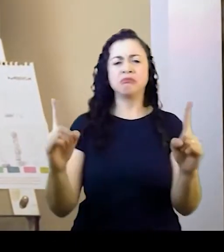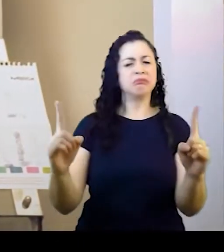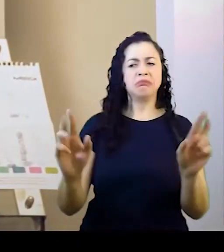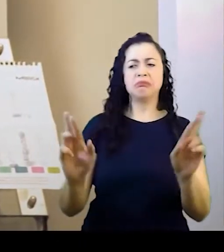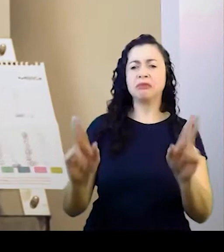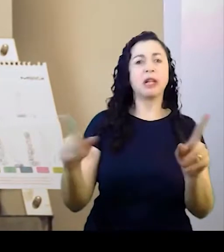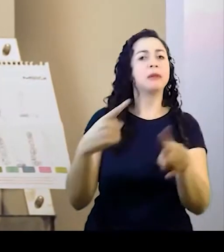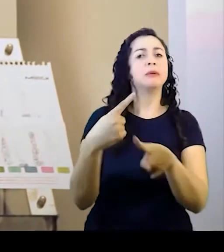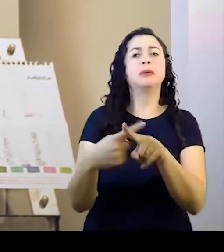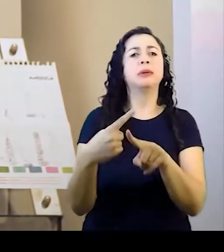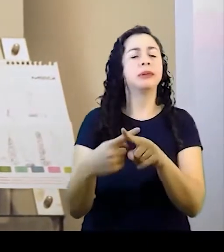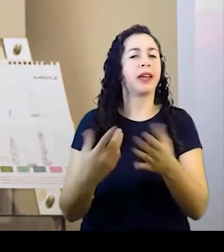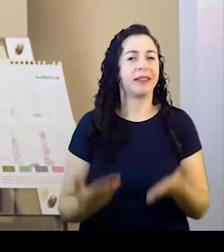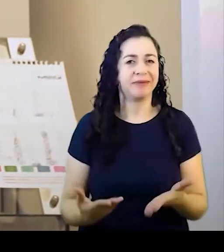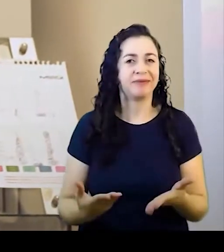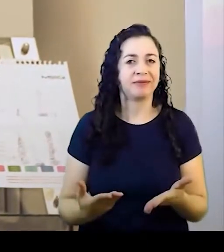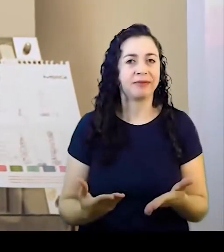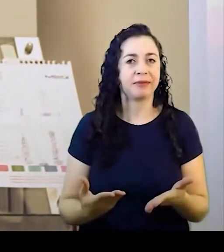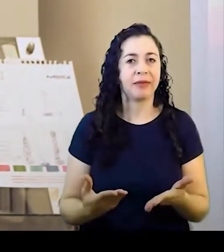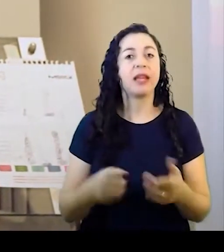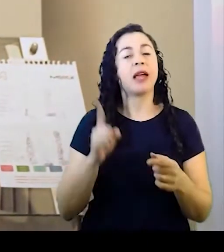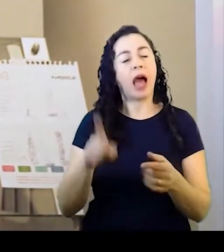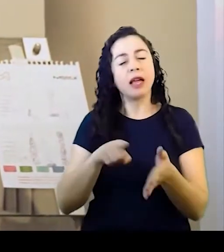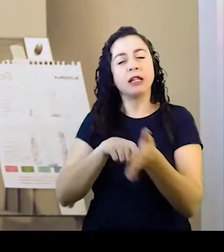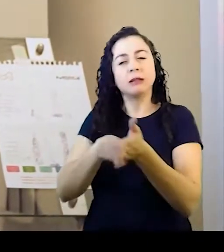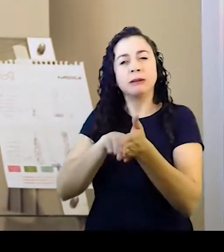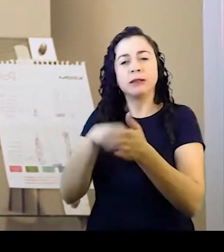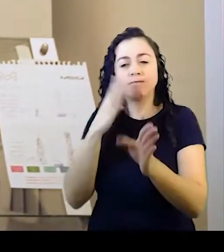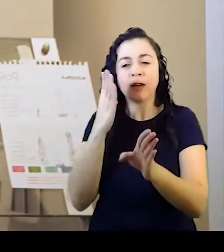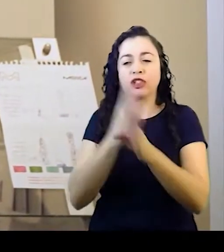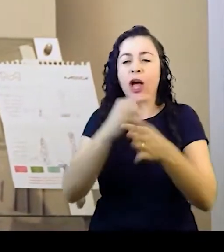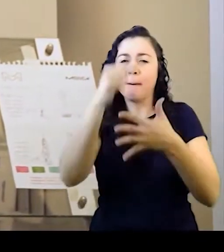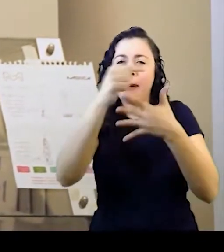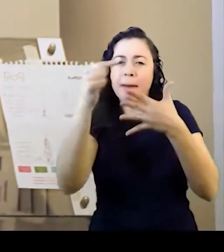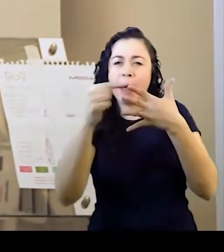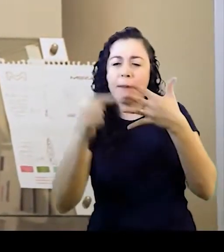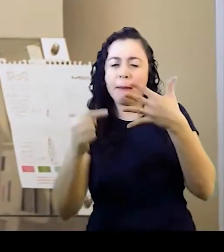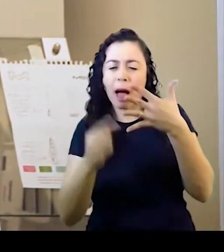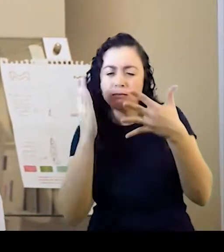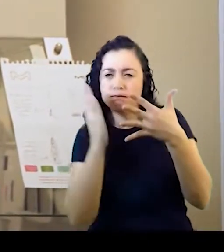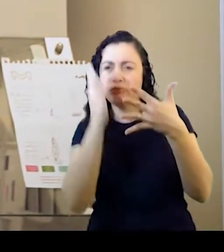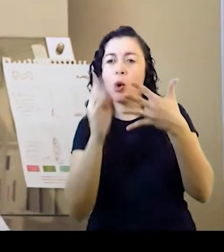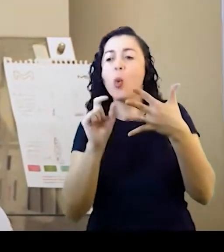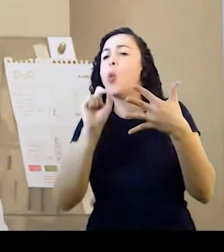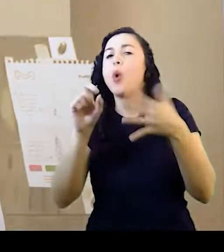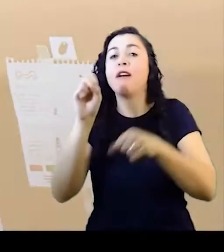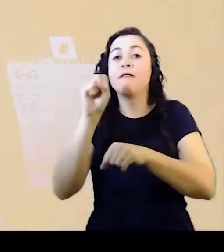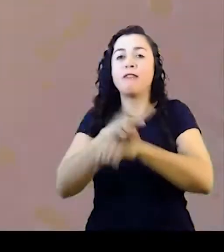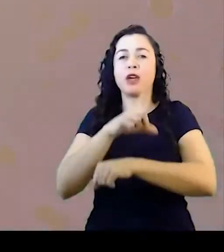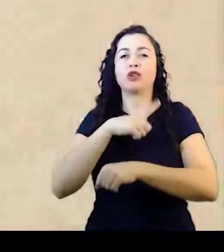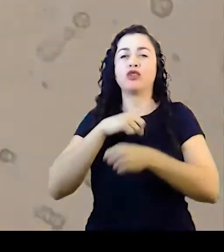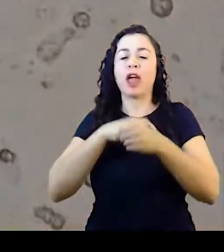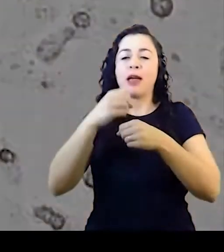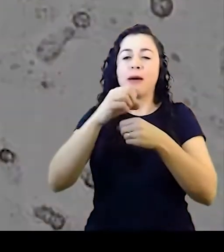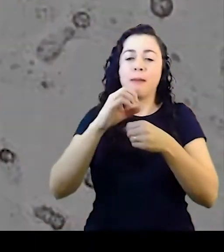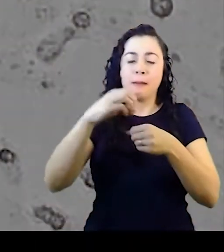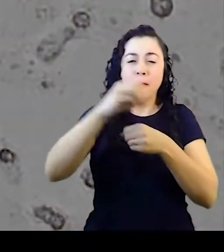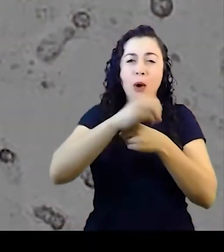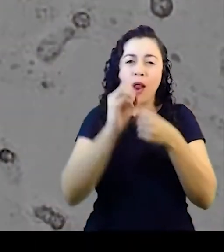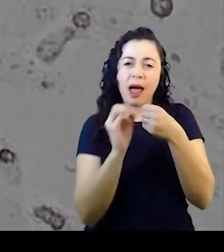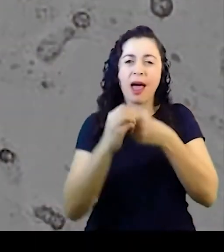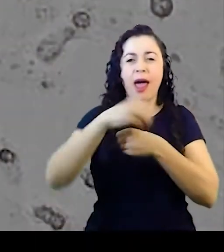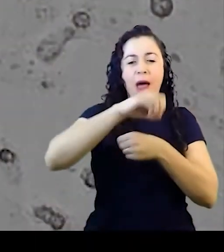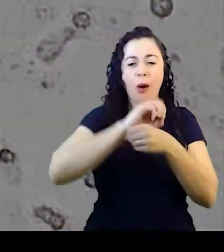leve? E é aí que entra a busca de biomarcadores. Então, a gente vai procurar um conjunto de moléculas que a gente